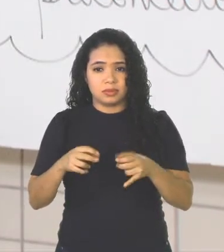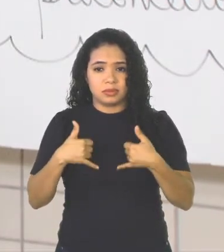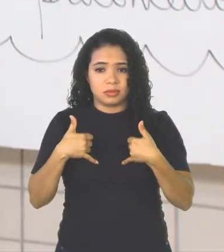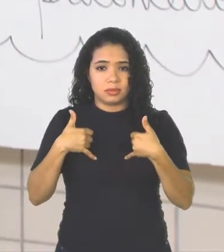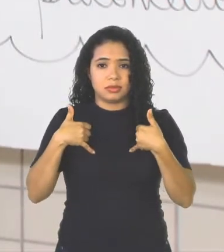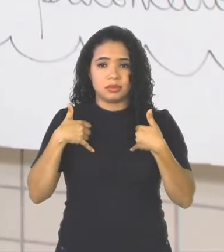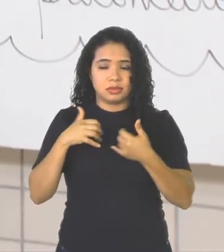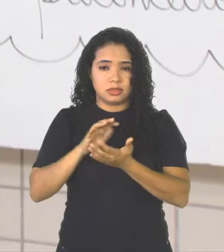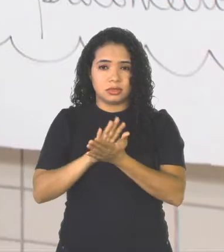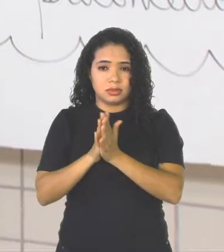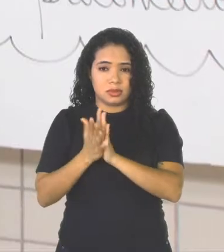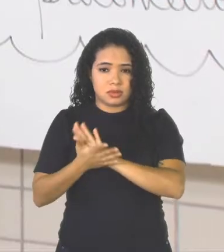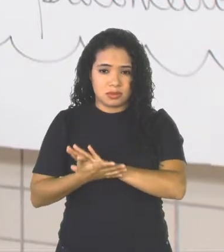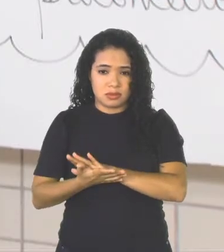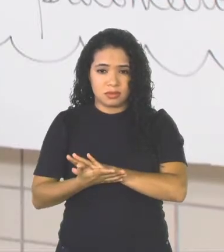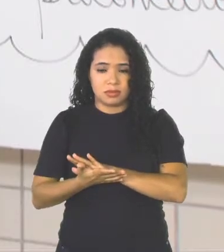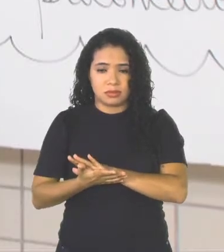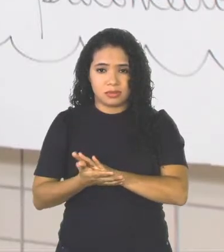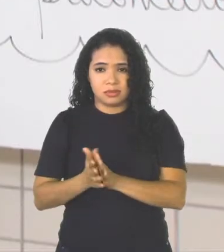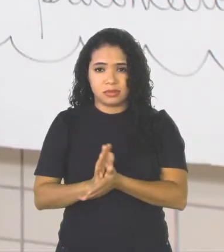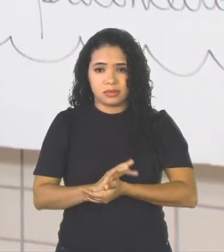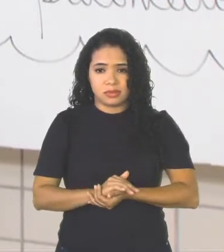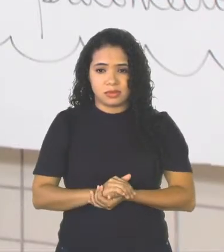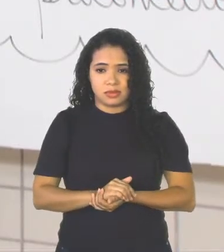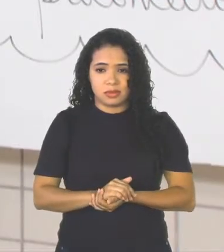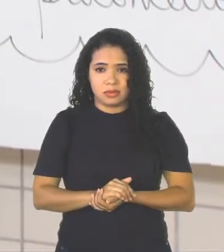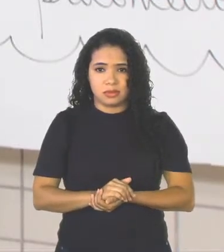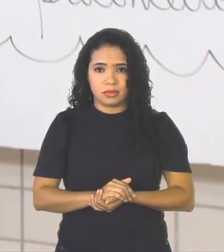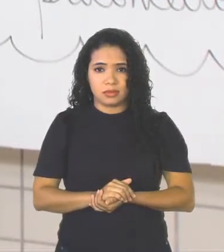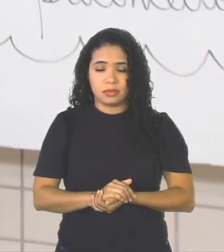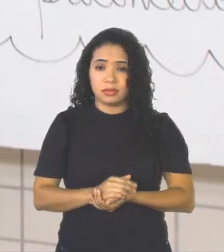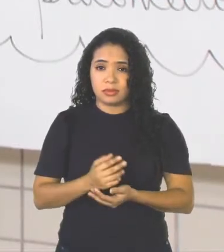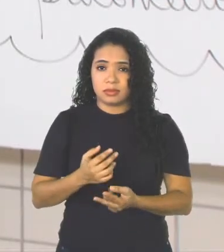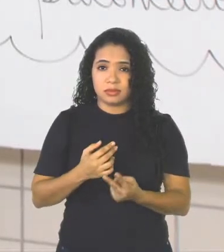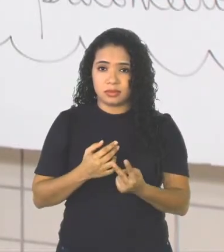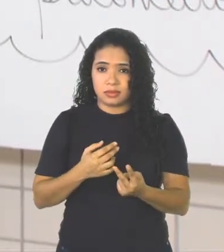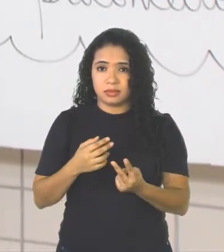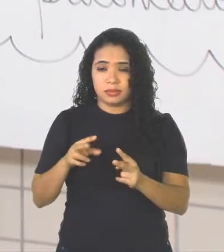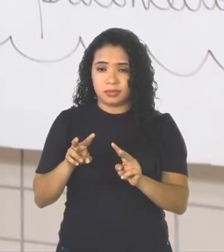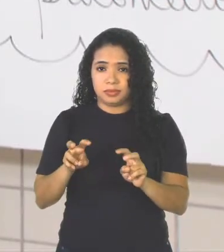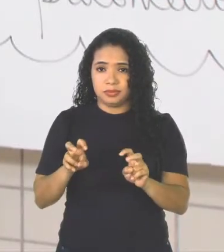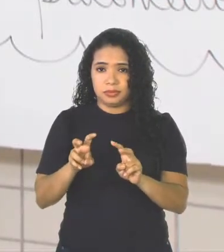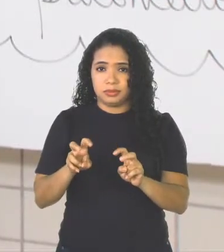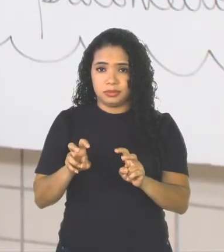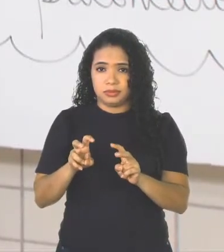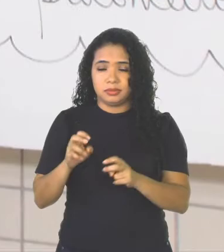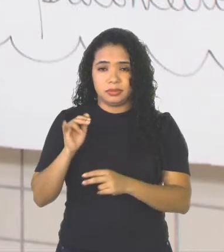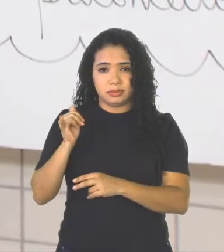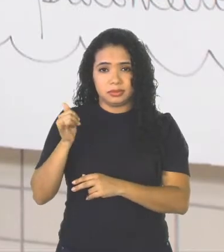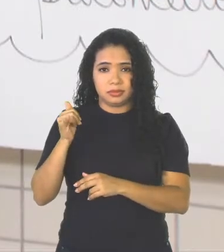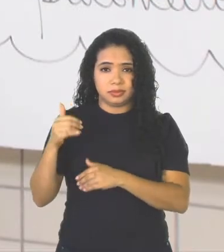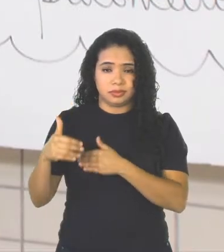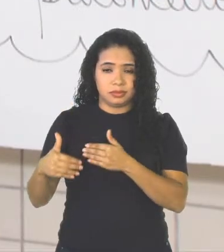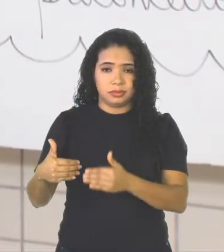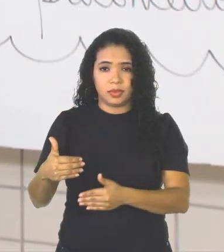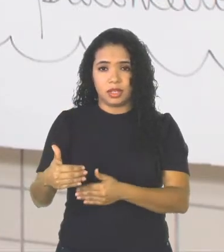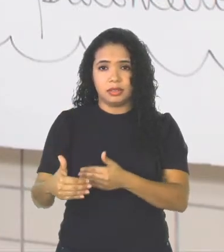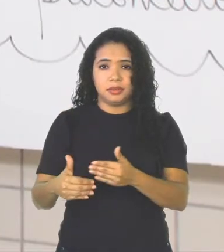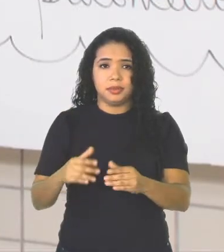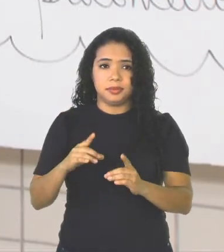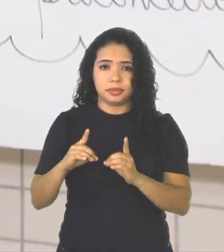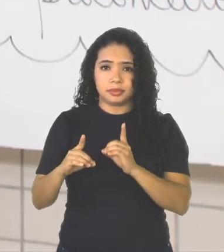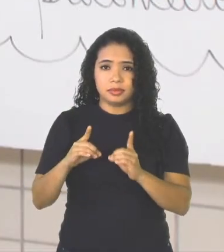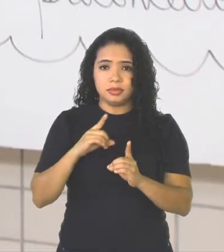Orgulho e preconceito. Então, assim, esses dois temas, durante toda a narrativa, eles dialogam,